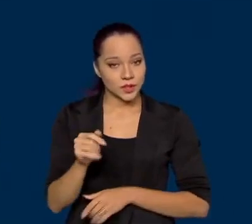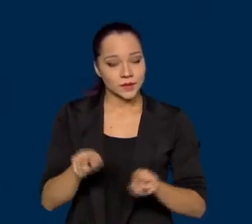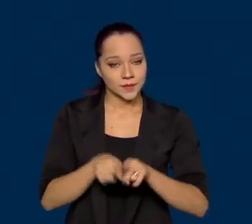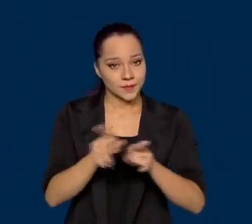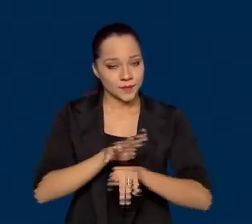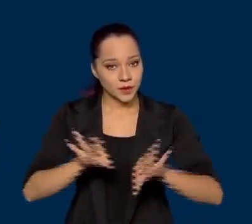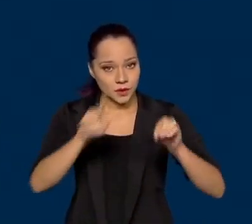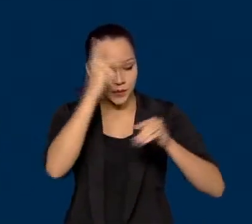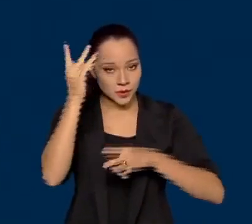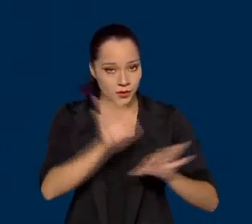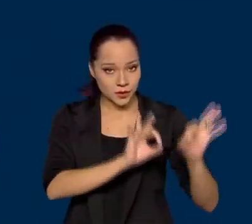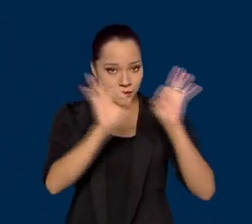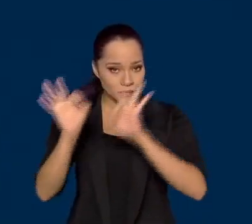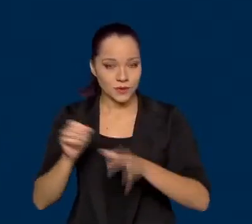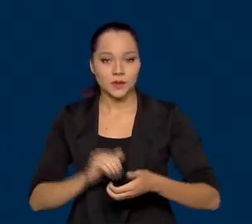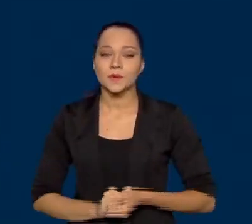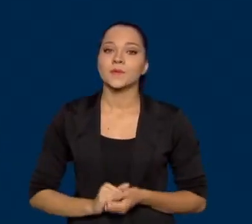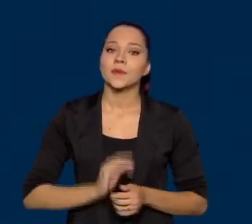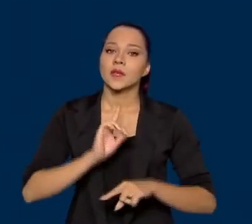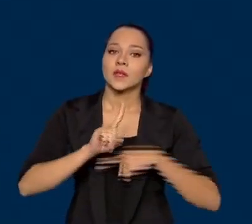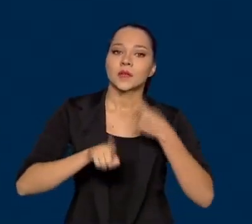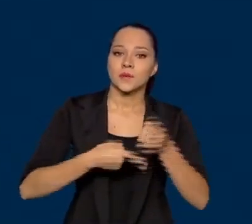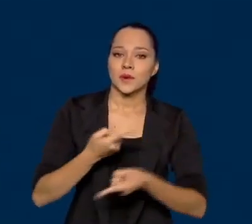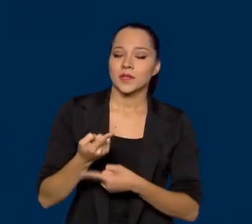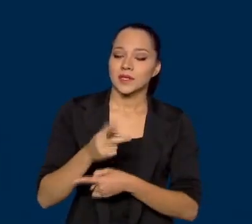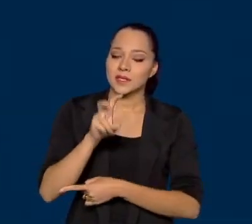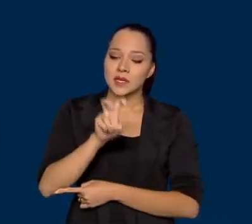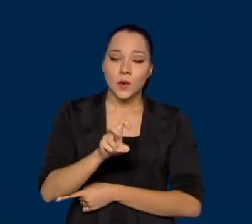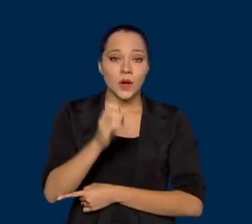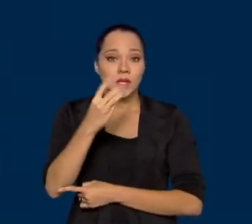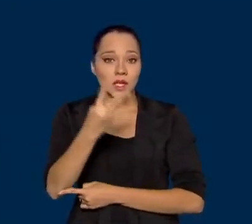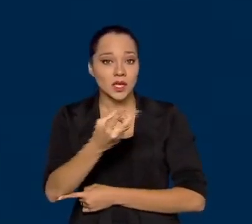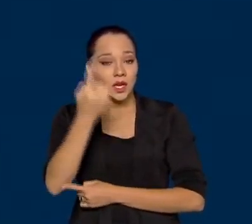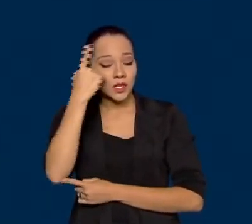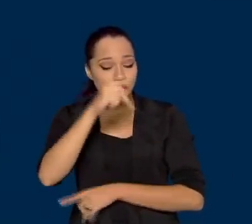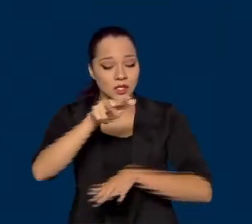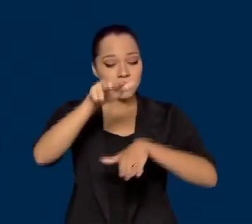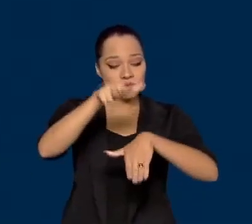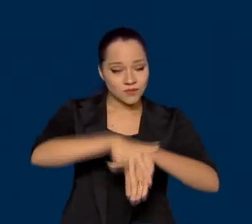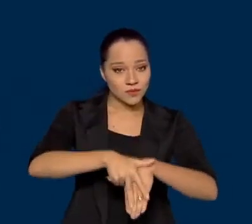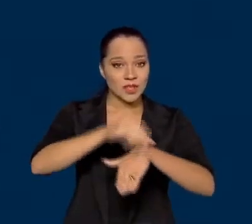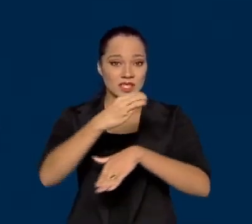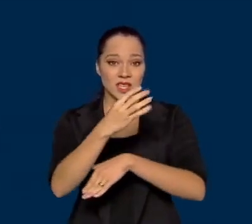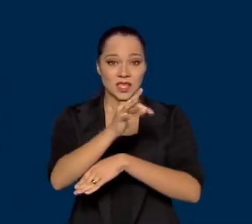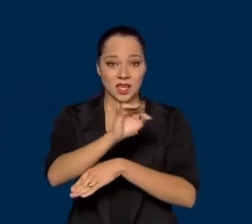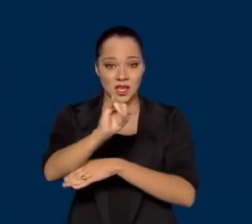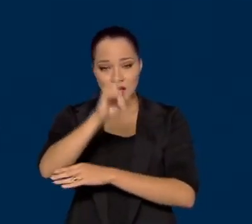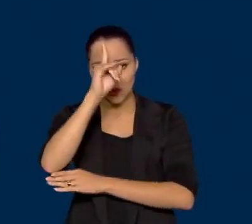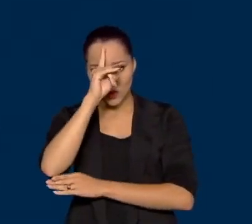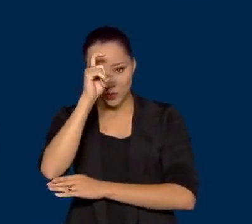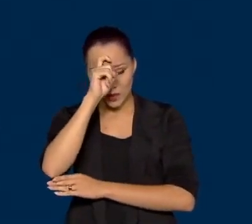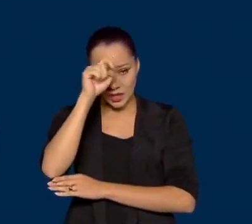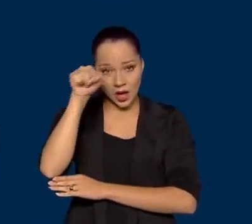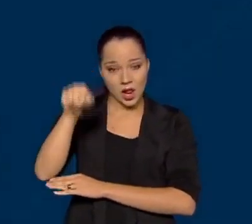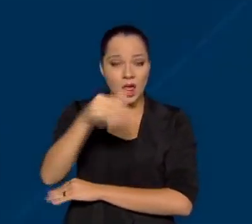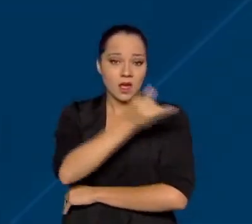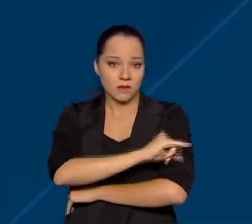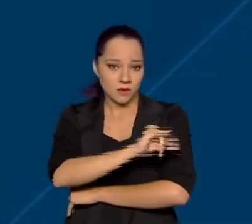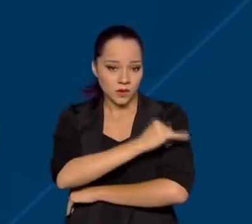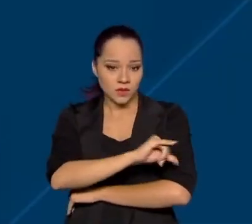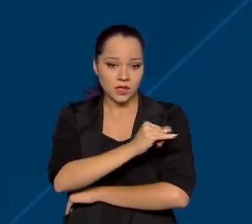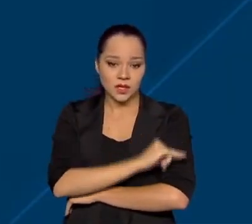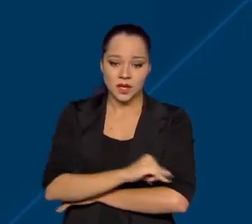aos nossos ouvintes. Depois de 53 dias internado no CTI do Hospital Copastar, em Copacabana, aqui no